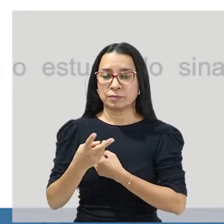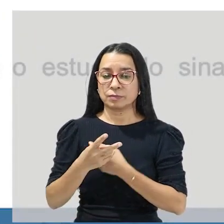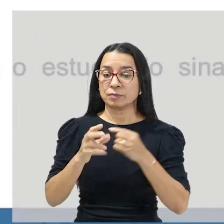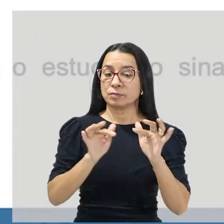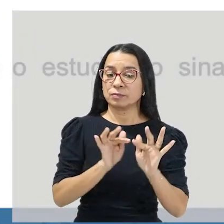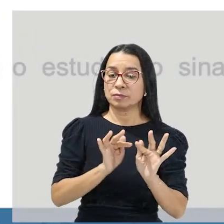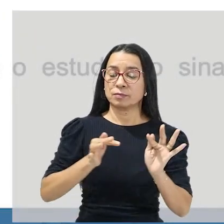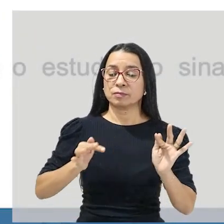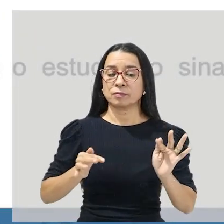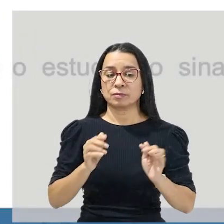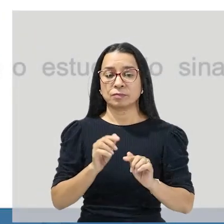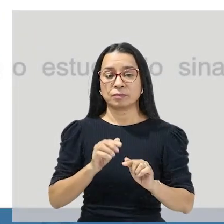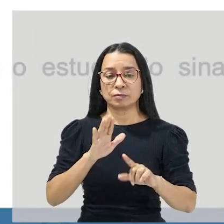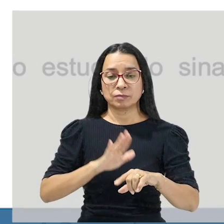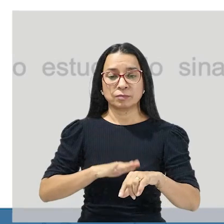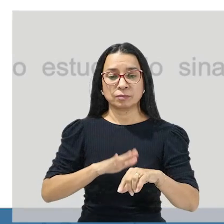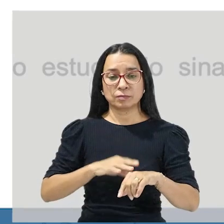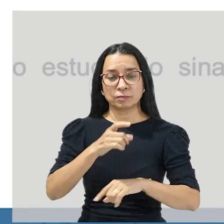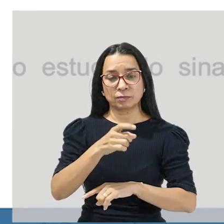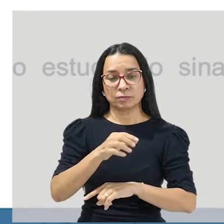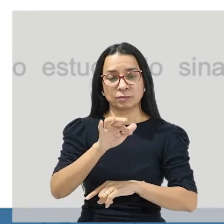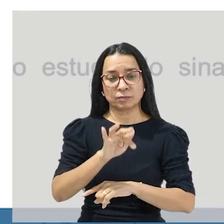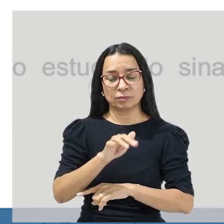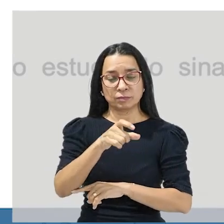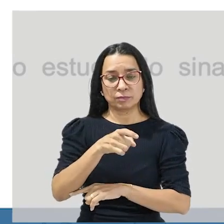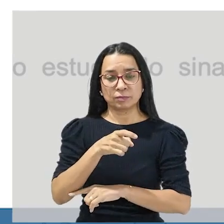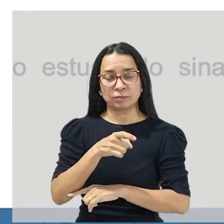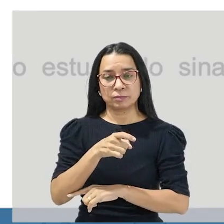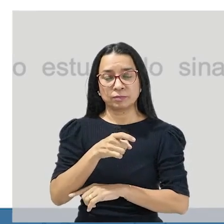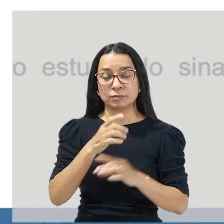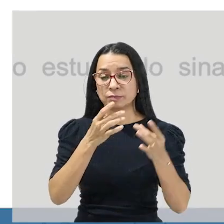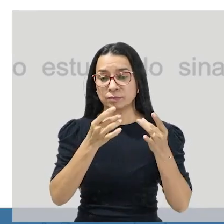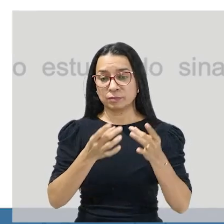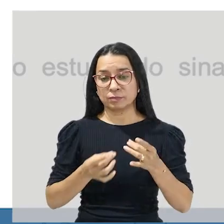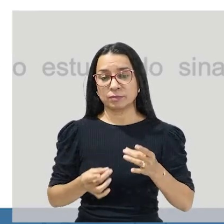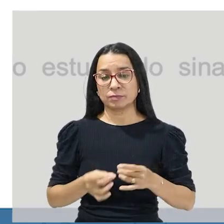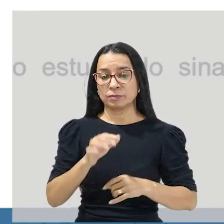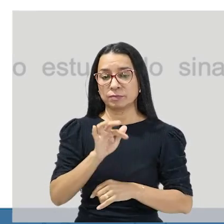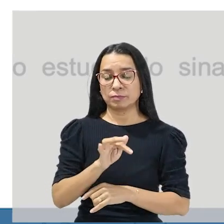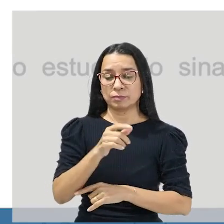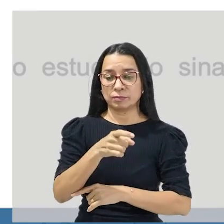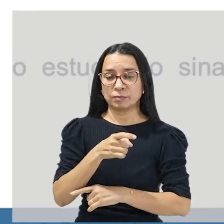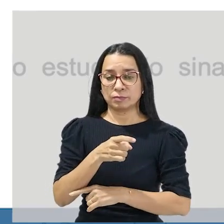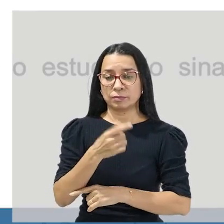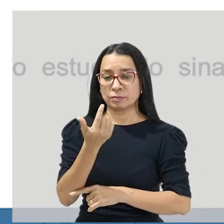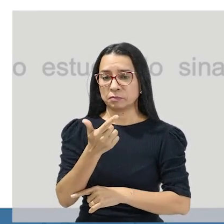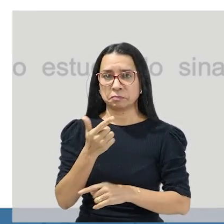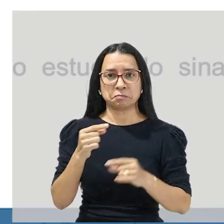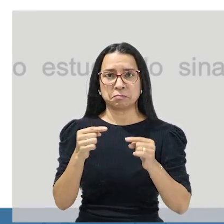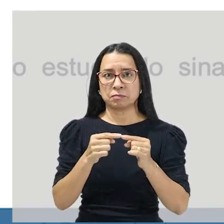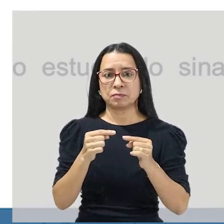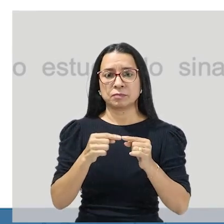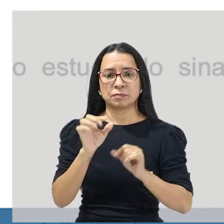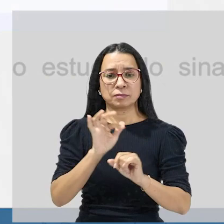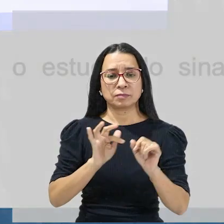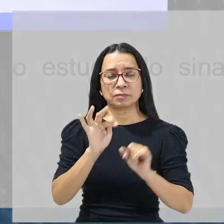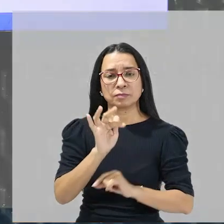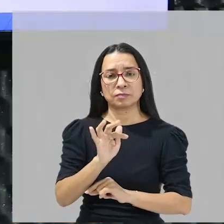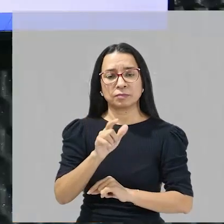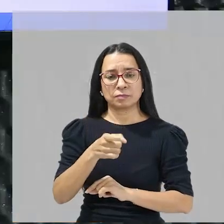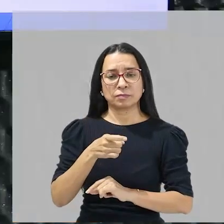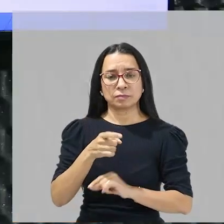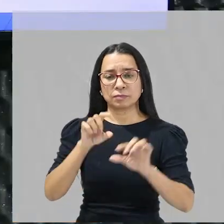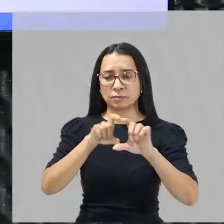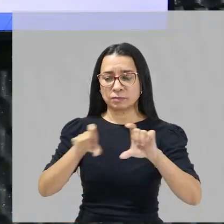funções. Vamos chamar uma de f de x, tá? Detalhe, esse f de x aqui não tem nada a ver com aquele f de x que está